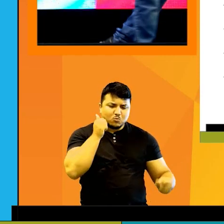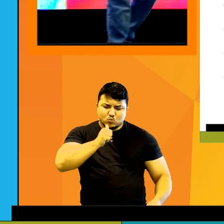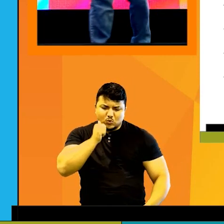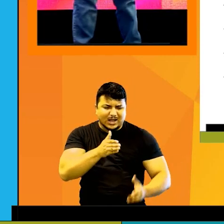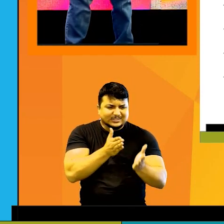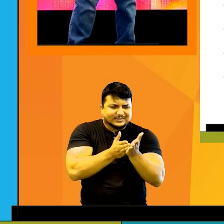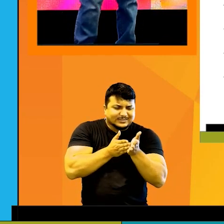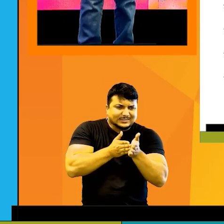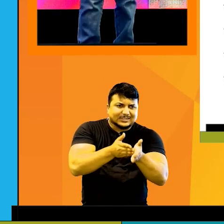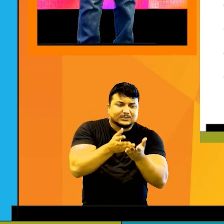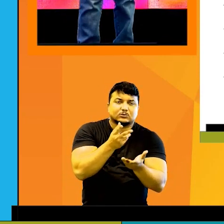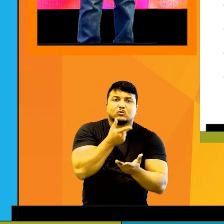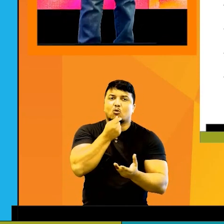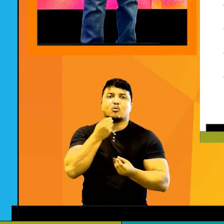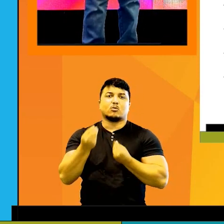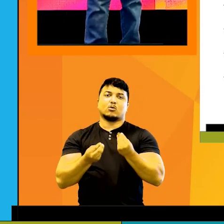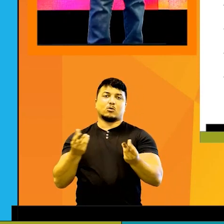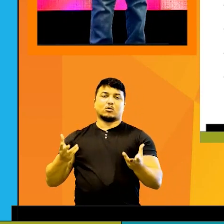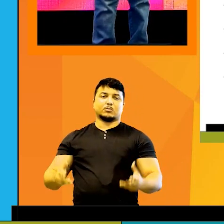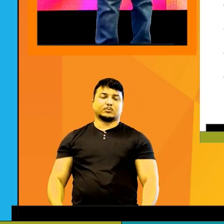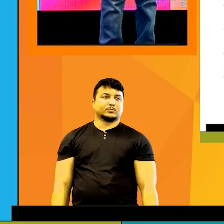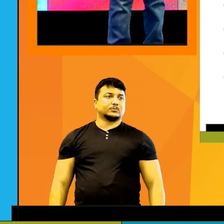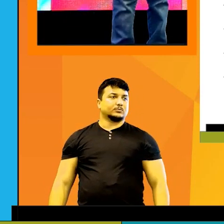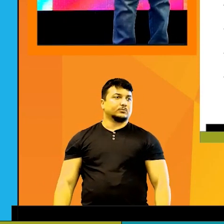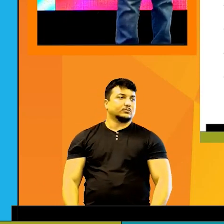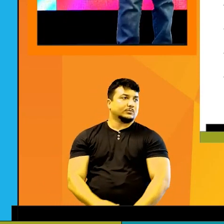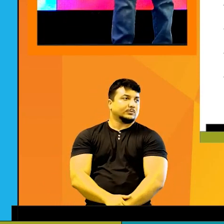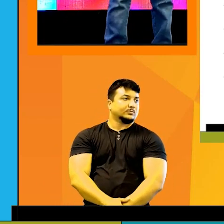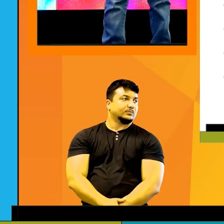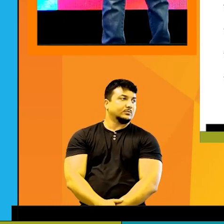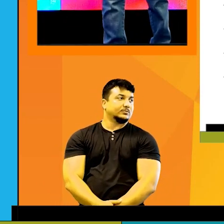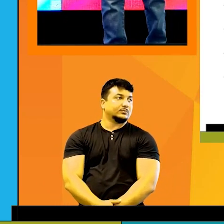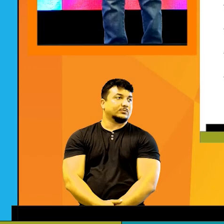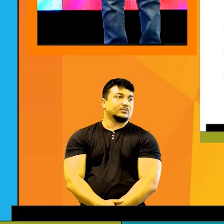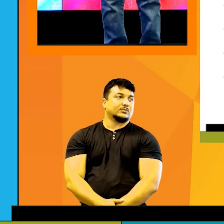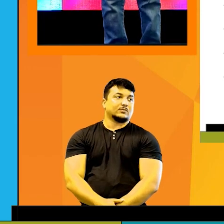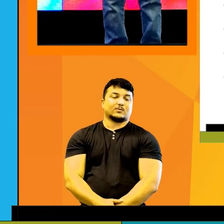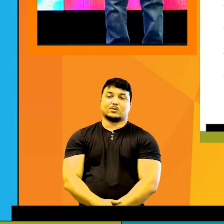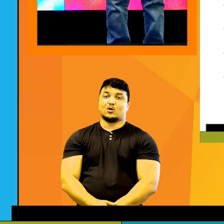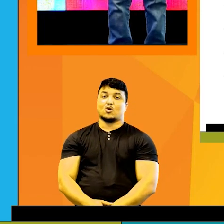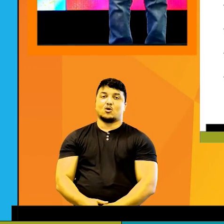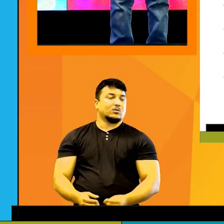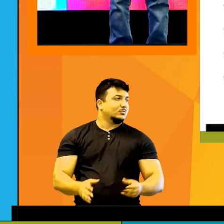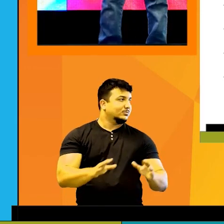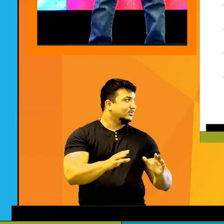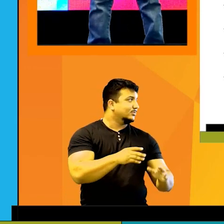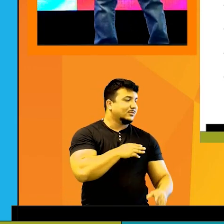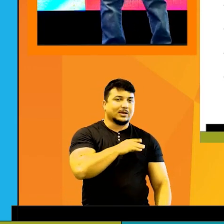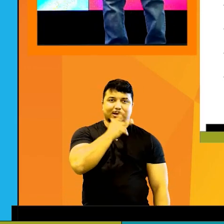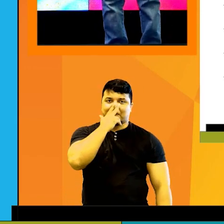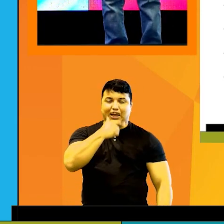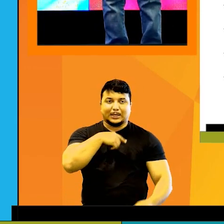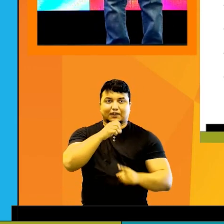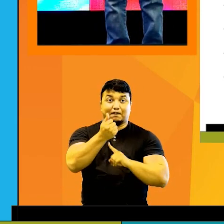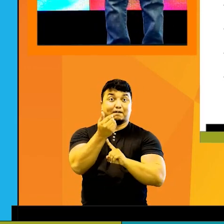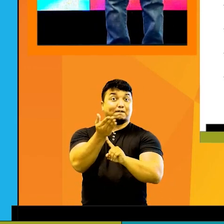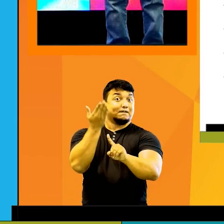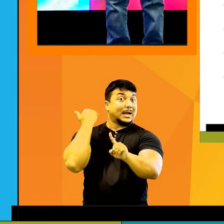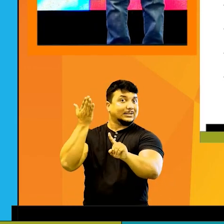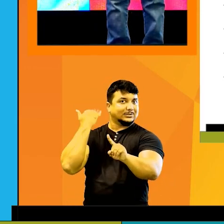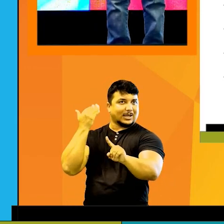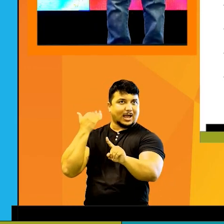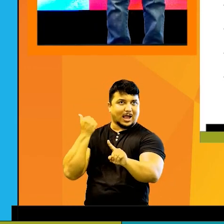só de menina, e os meninos? Uns bananas, foi mal, na época,